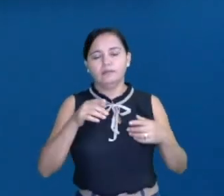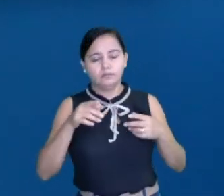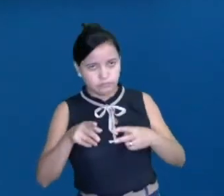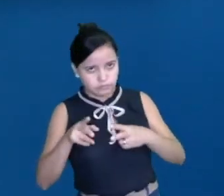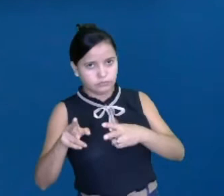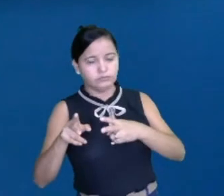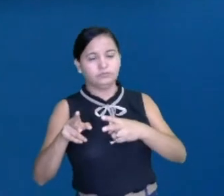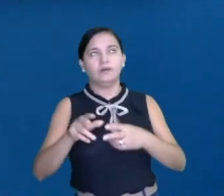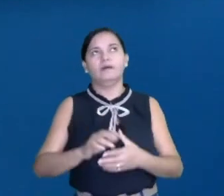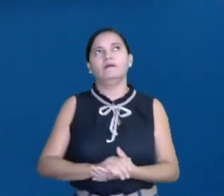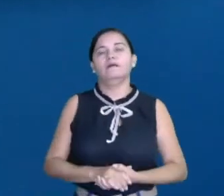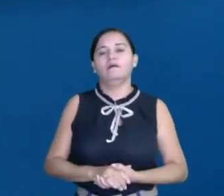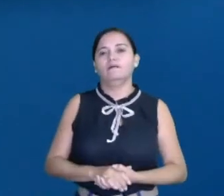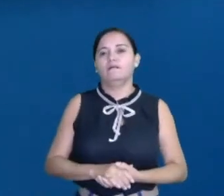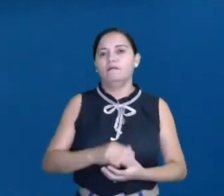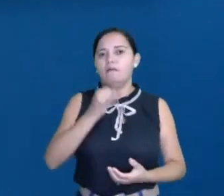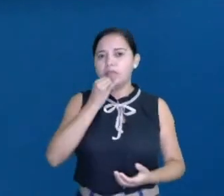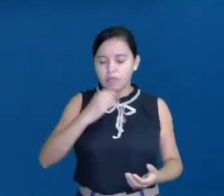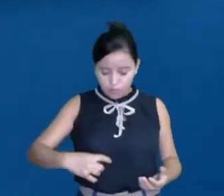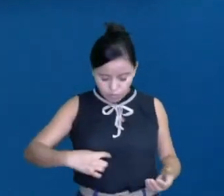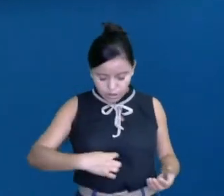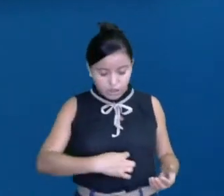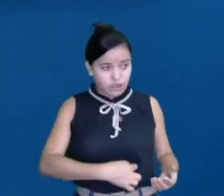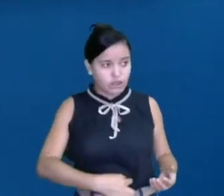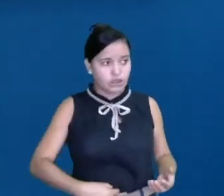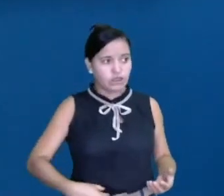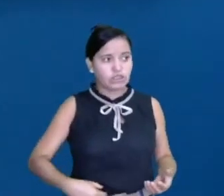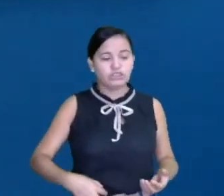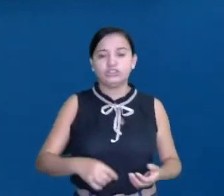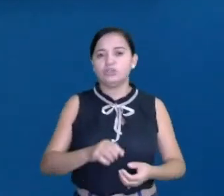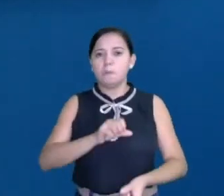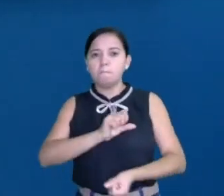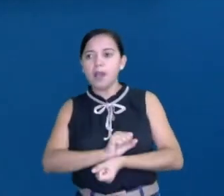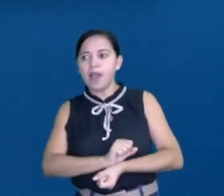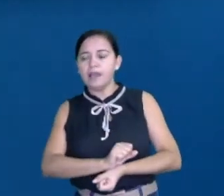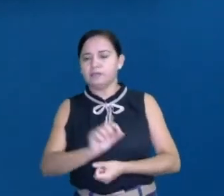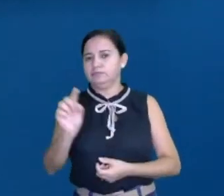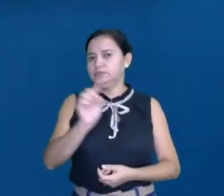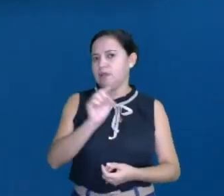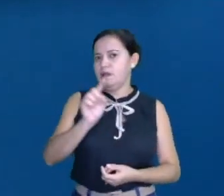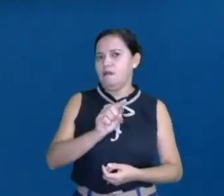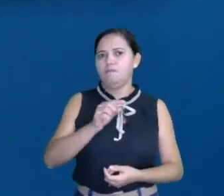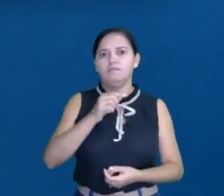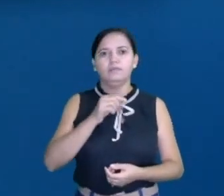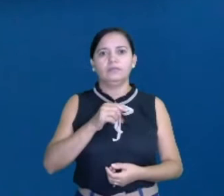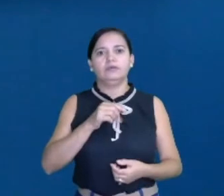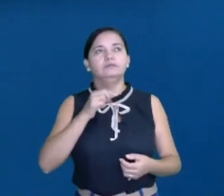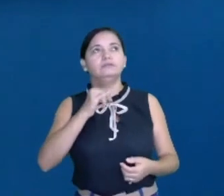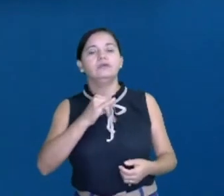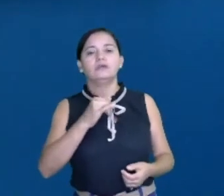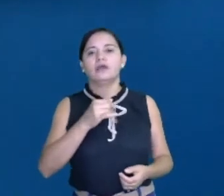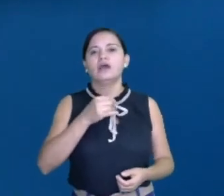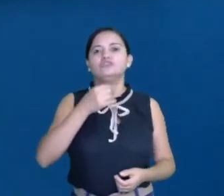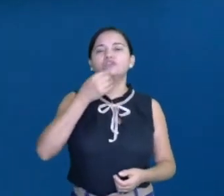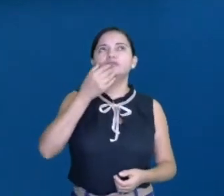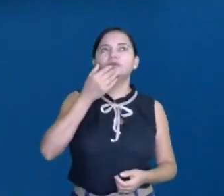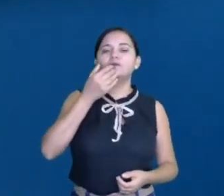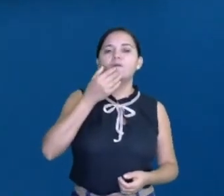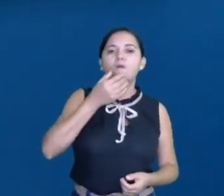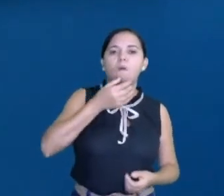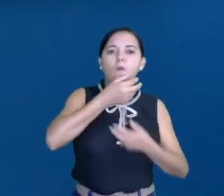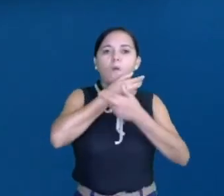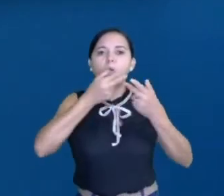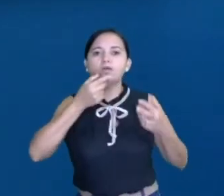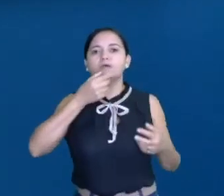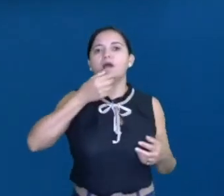não podemos falar, intestino pare de se mover, não podemos impedir que algo que já engolimos possa voltar,